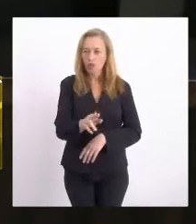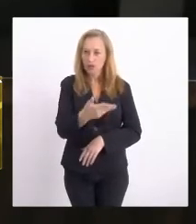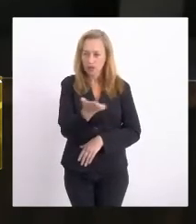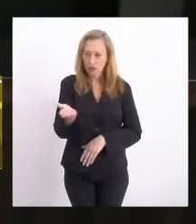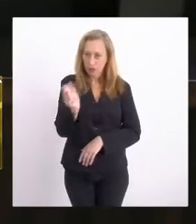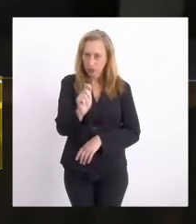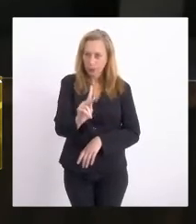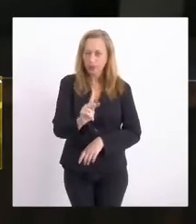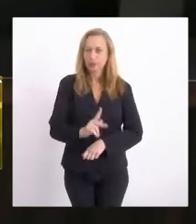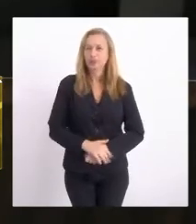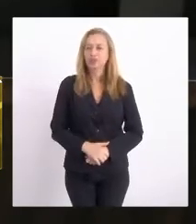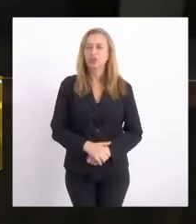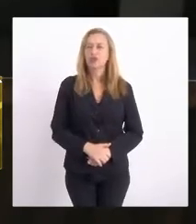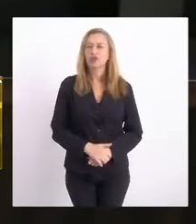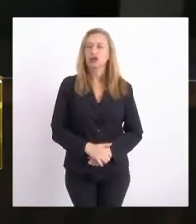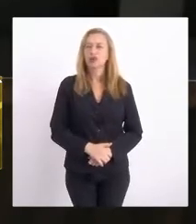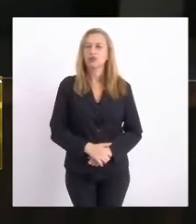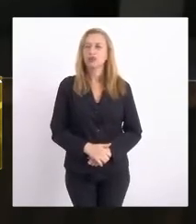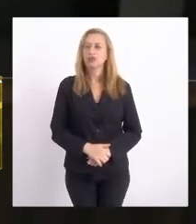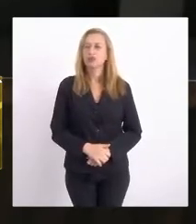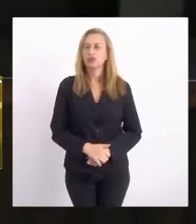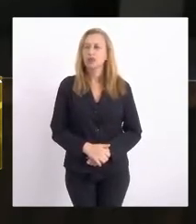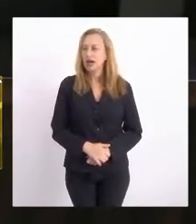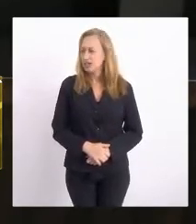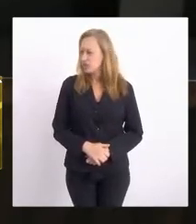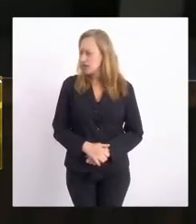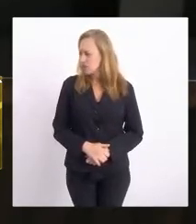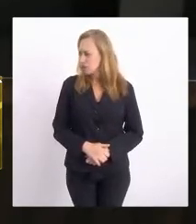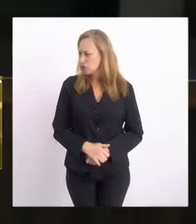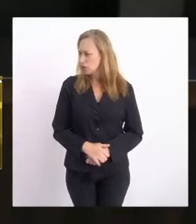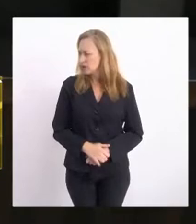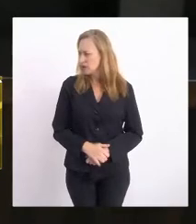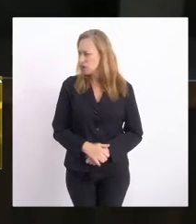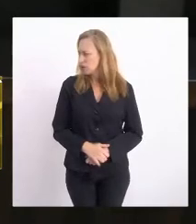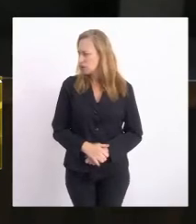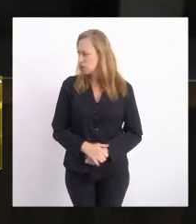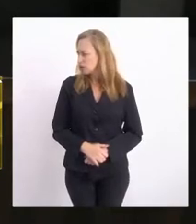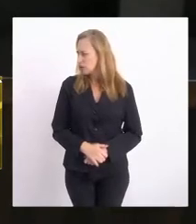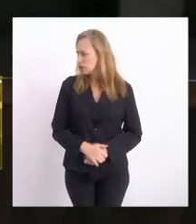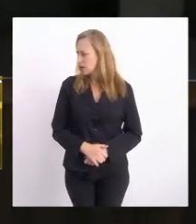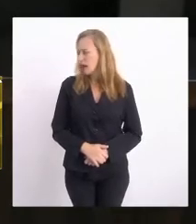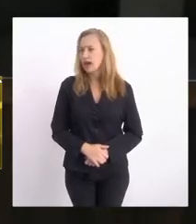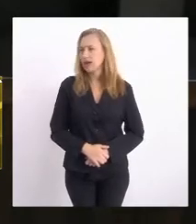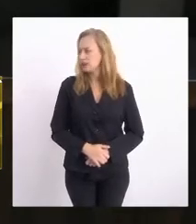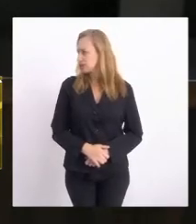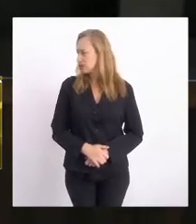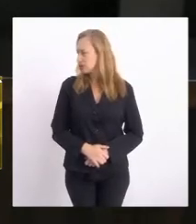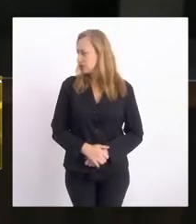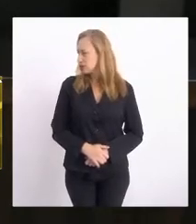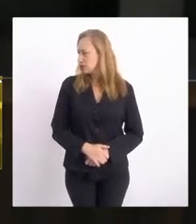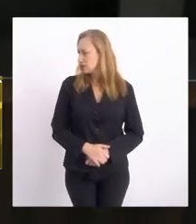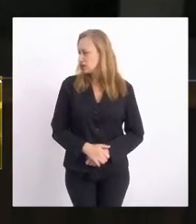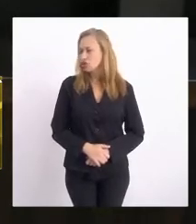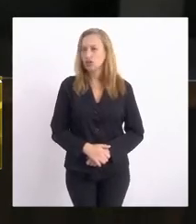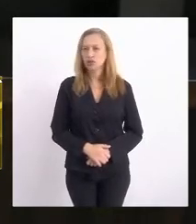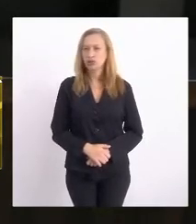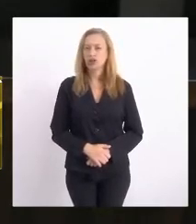E aí E aí E aí E